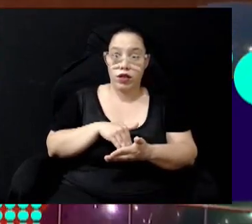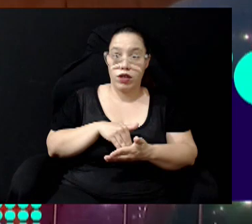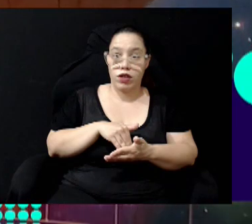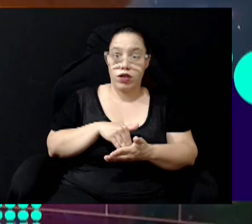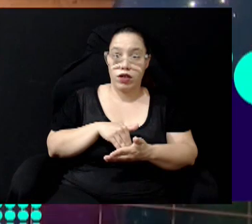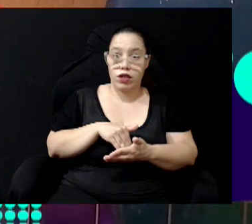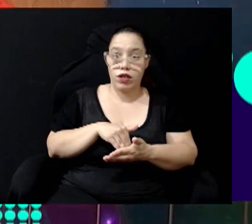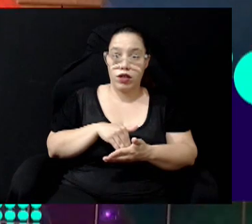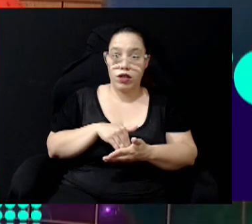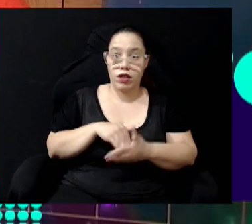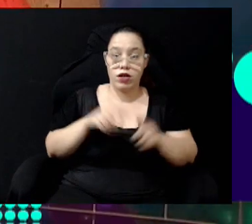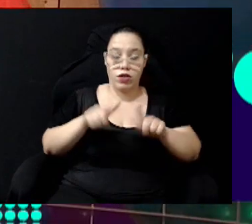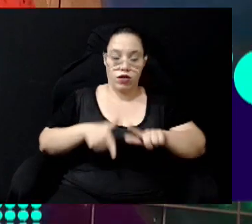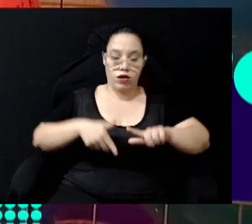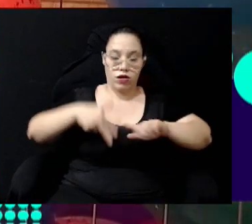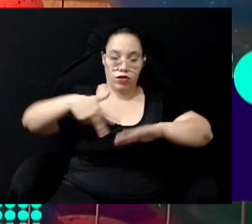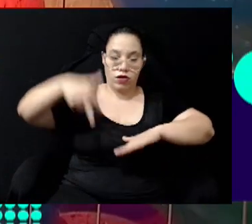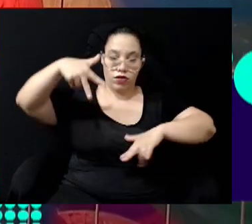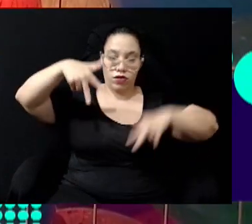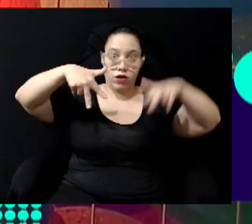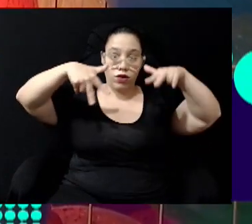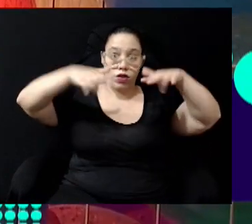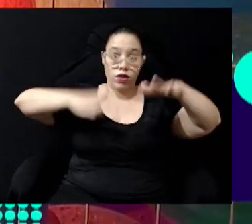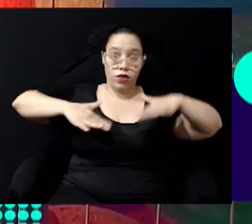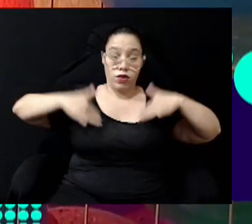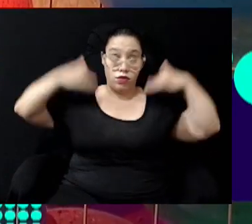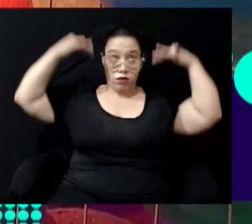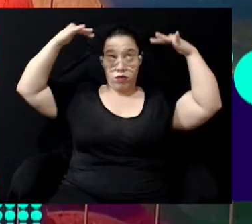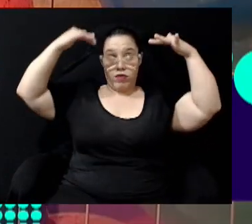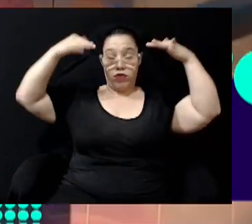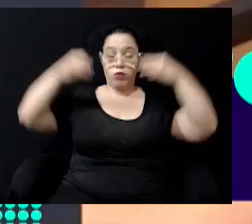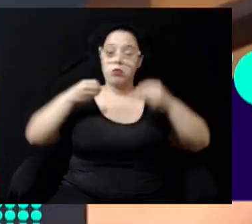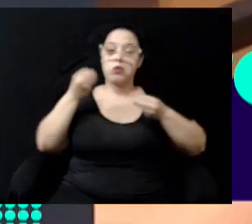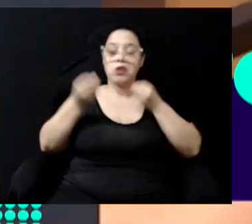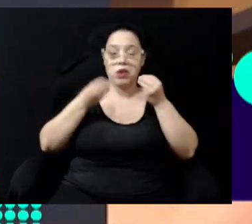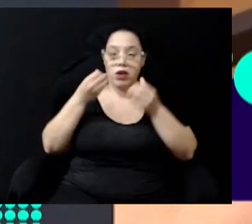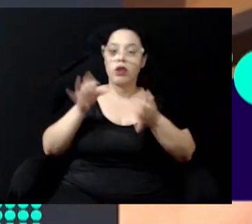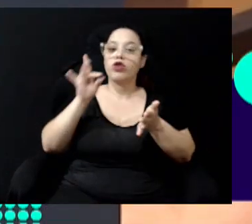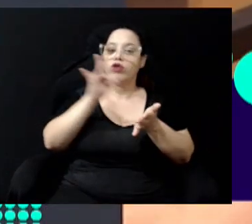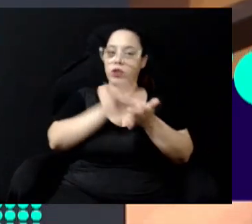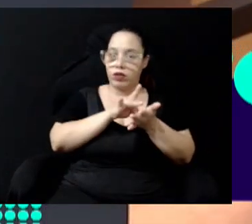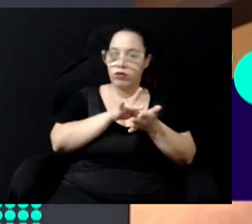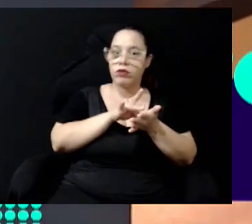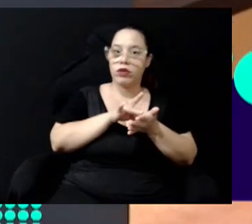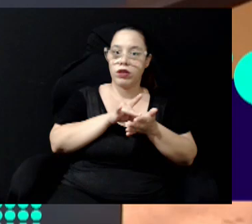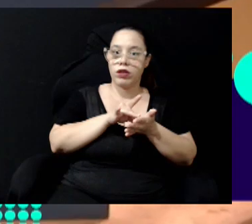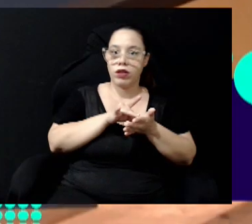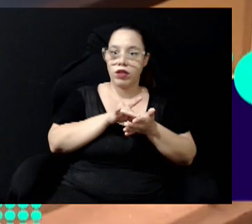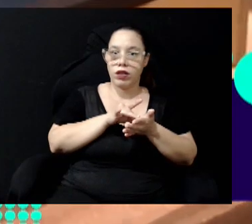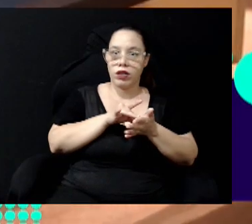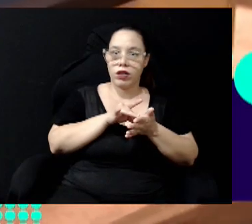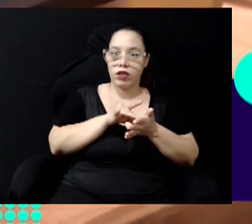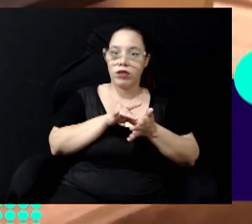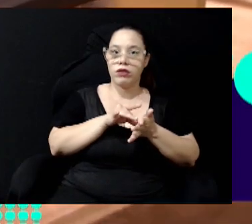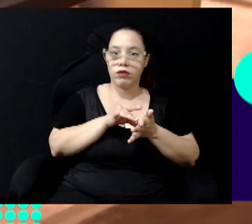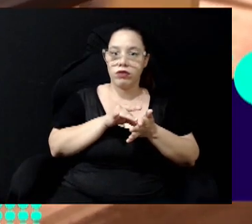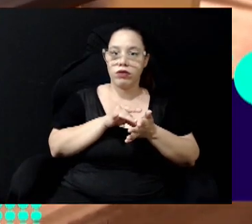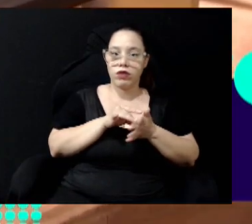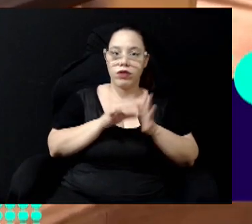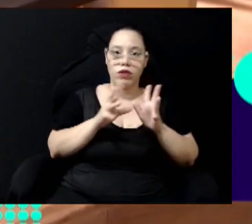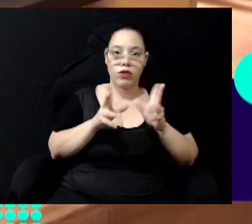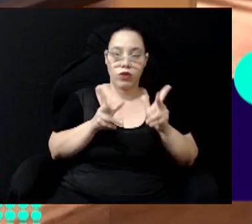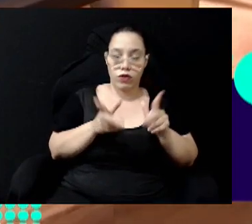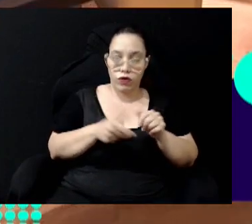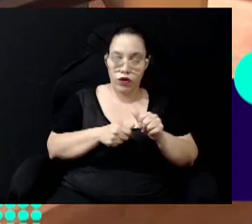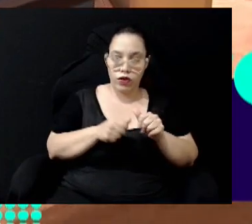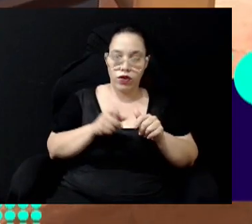estátuas dos personagens no tamanho real deles, como eles eram de verdade. Então, assim, é muita coisa do universo Chaves, que eu nunca vi, que a gente